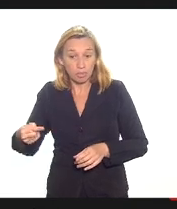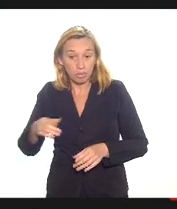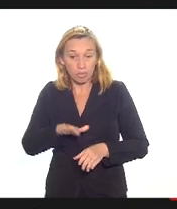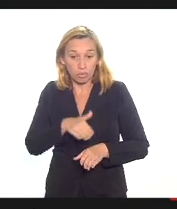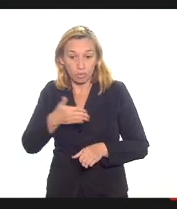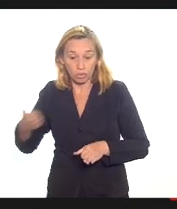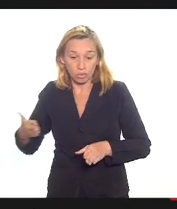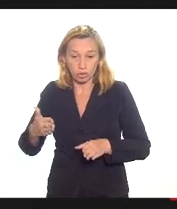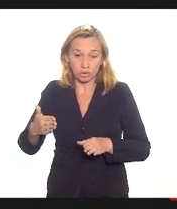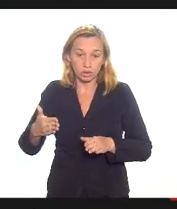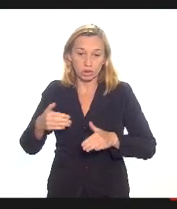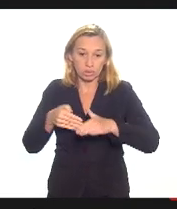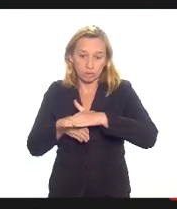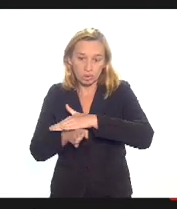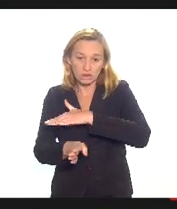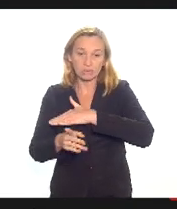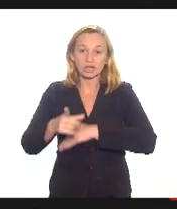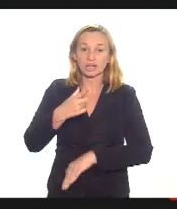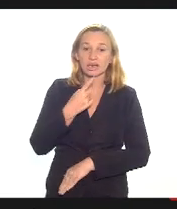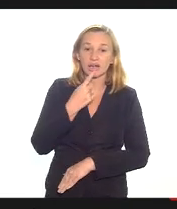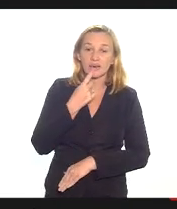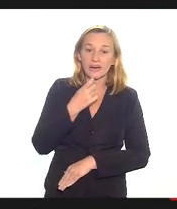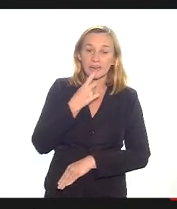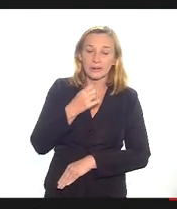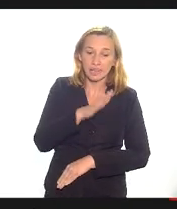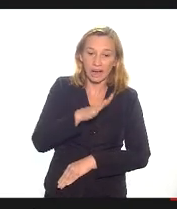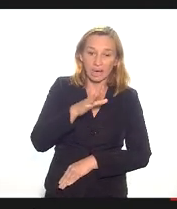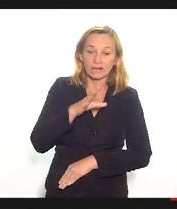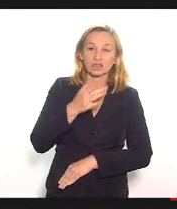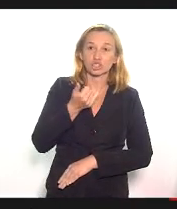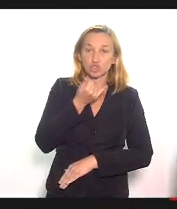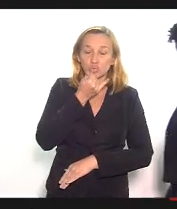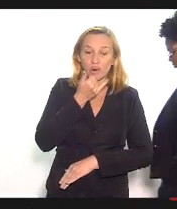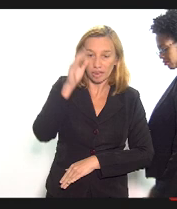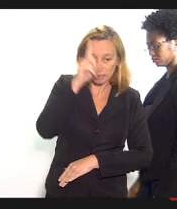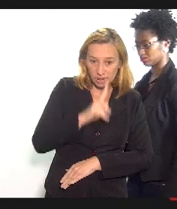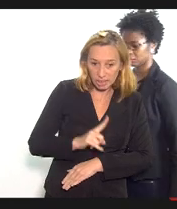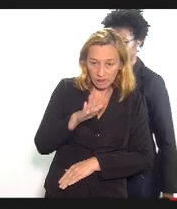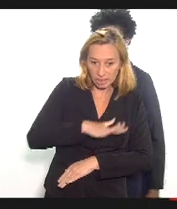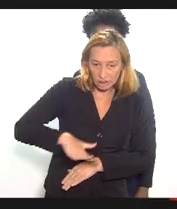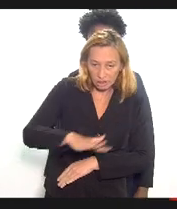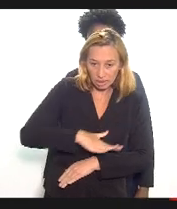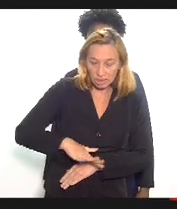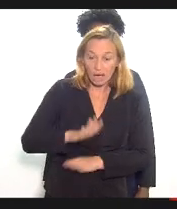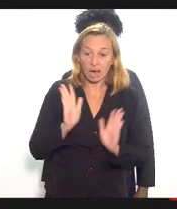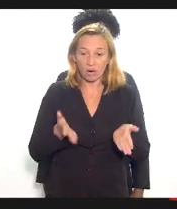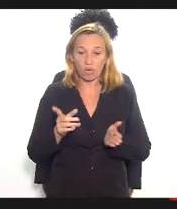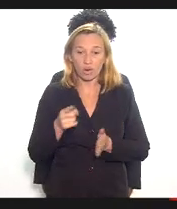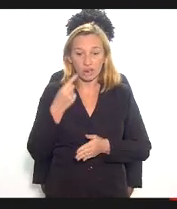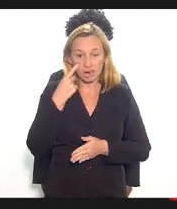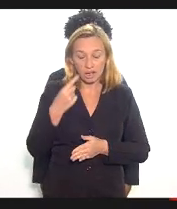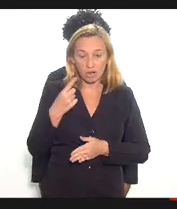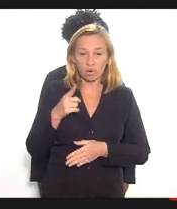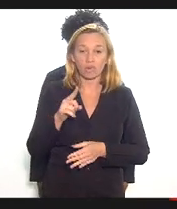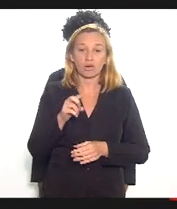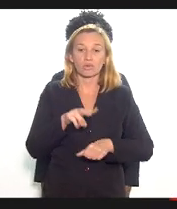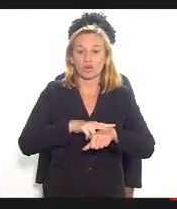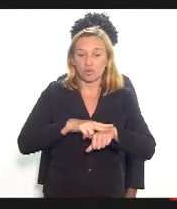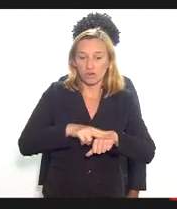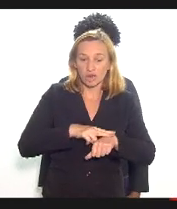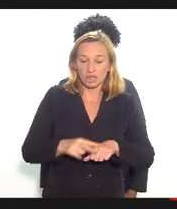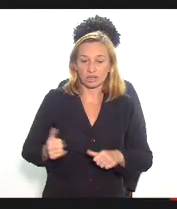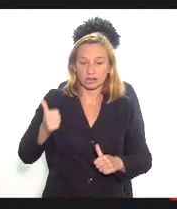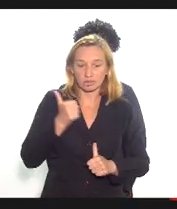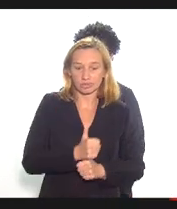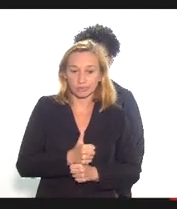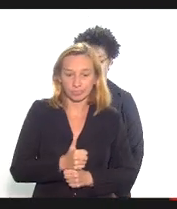por cima dessa área amarelinha. Vamos lá olhar esse polígono verde aí, que passa por cima